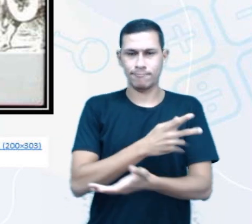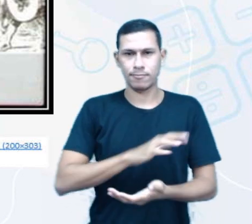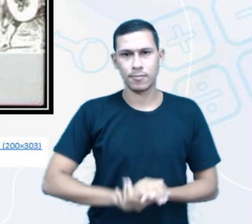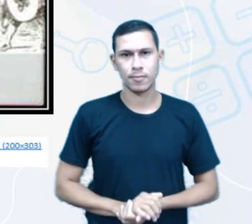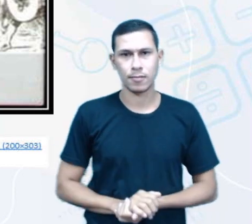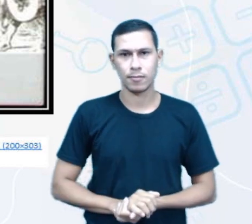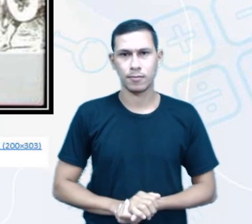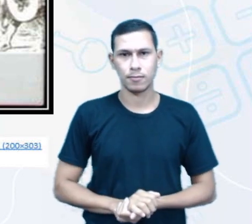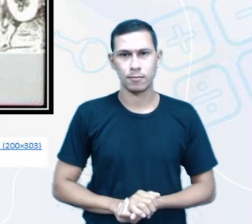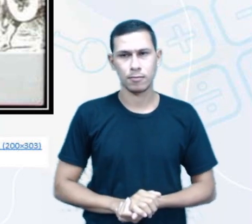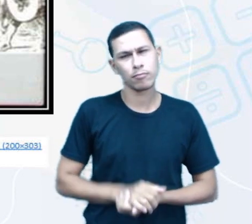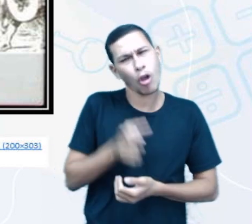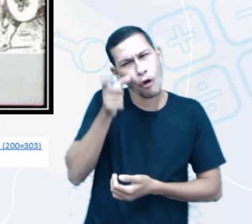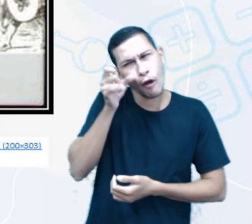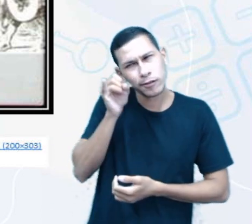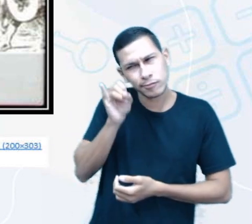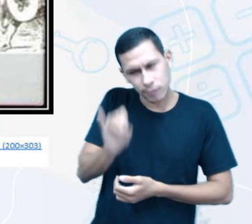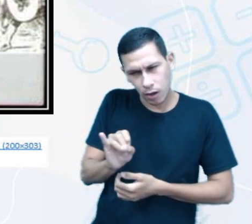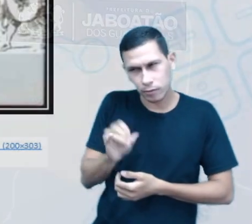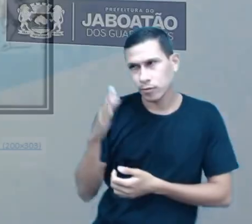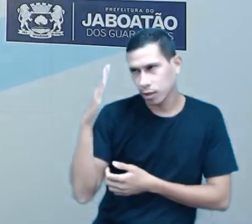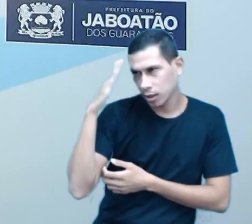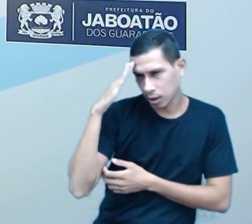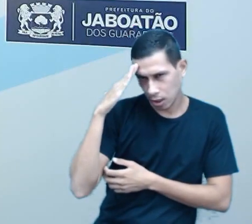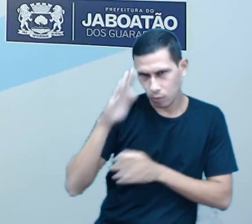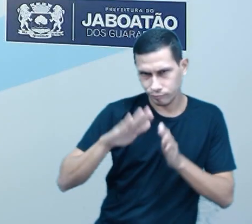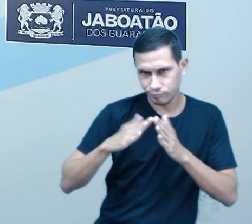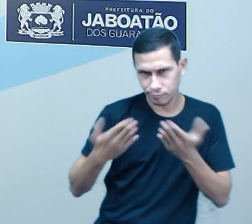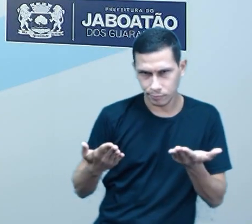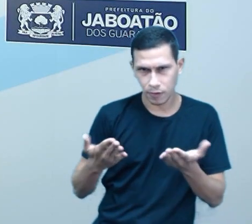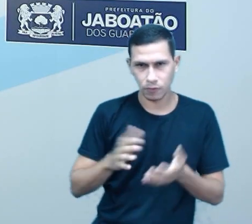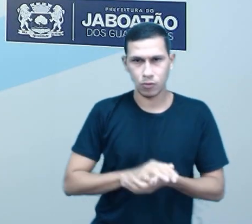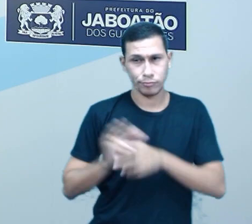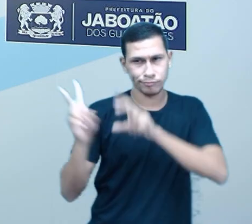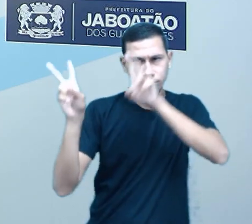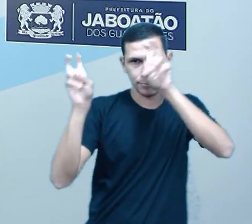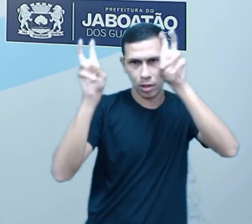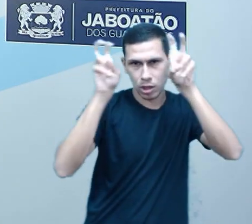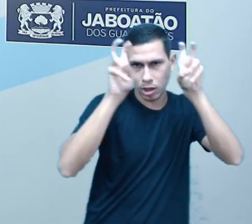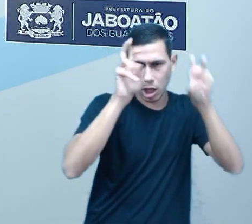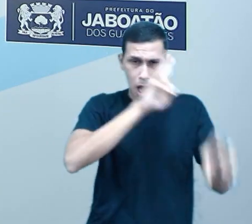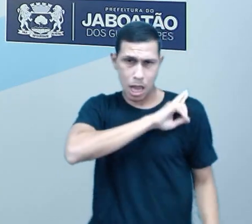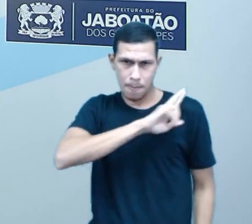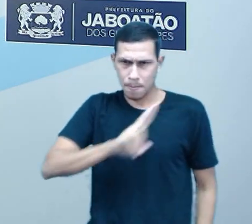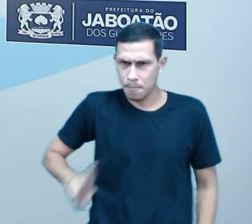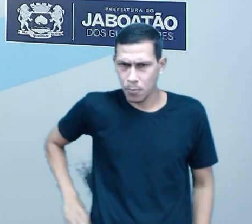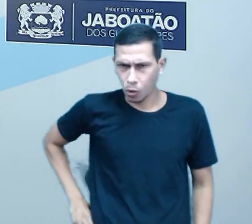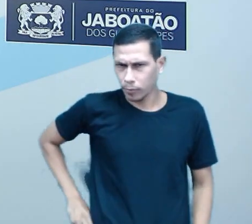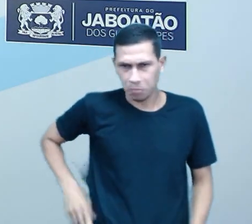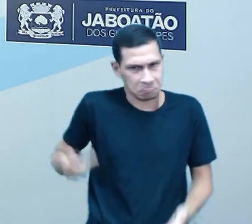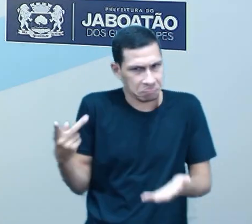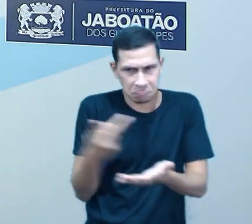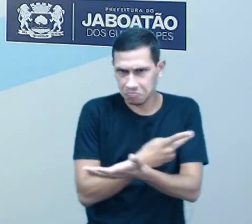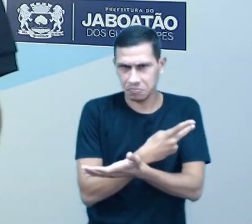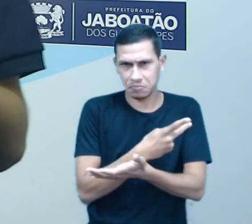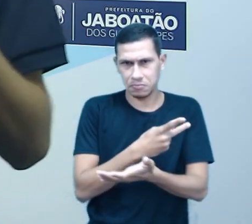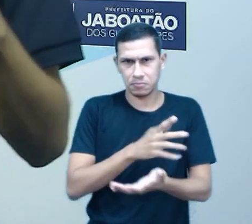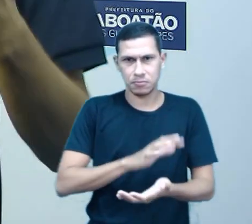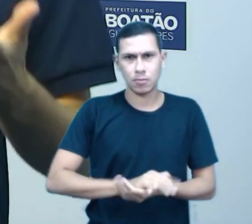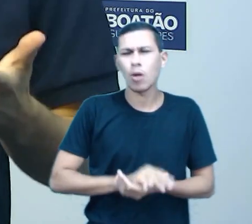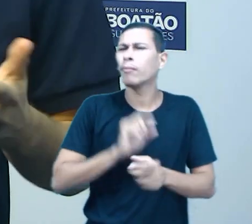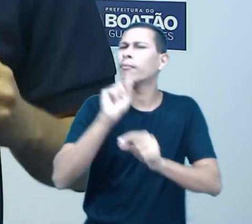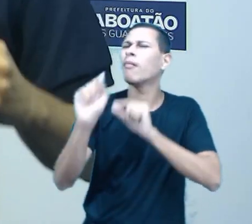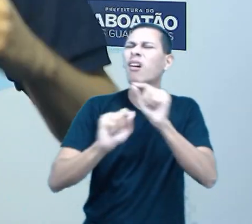só, olha que interessante o subtítulo desse livro. A República que não foi. A República que não foi